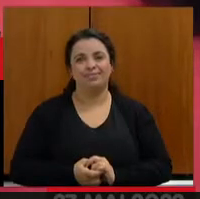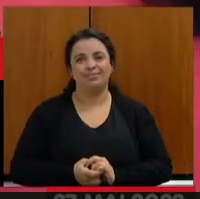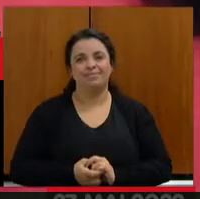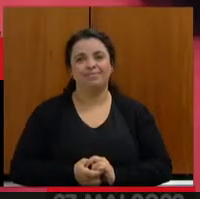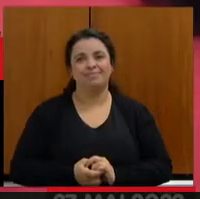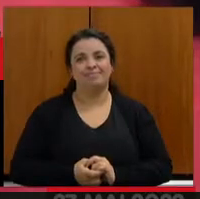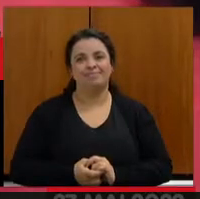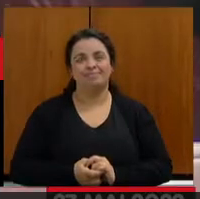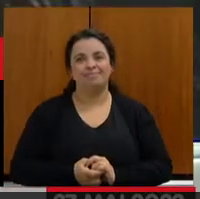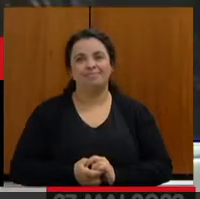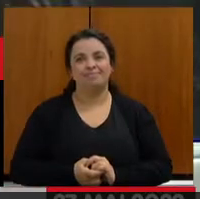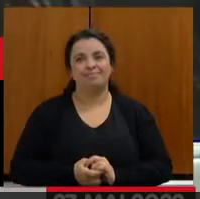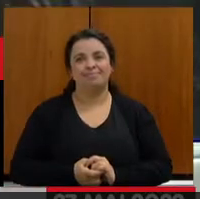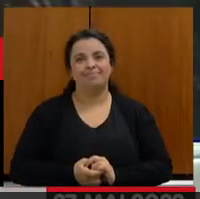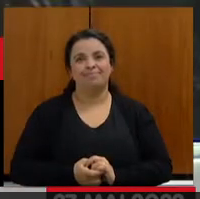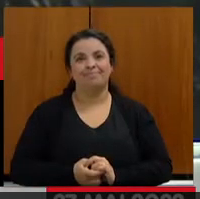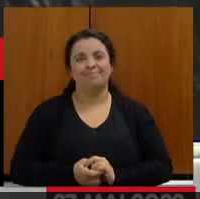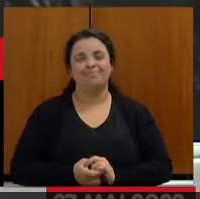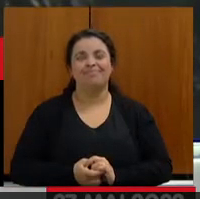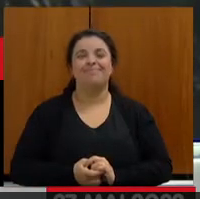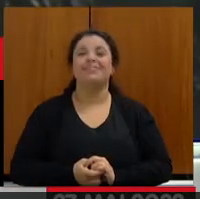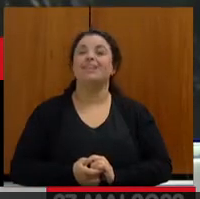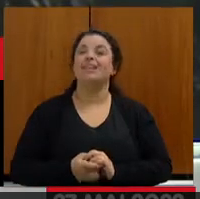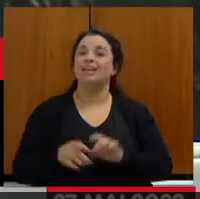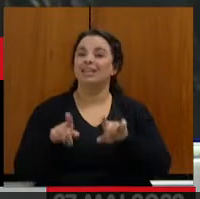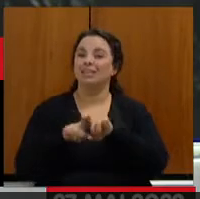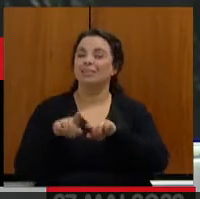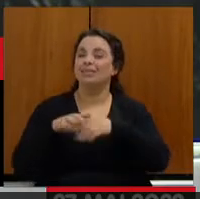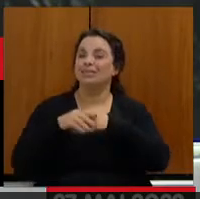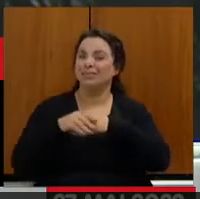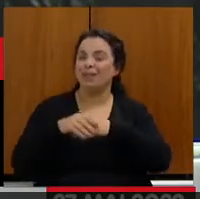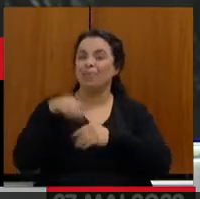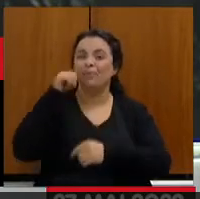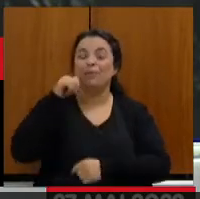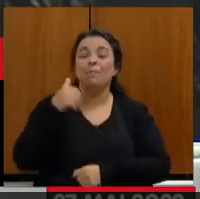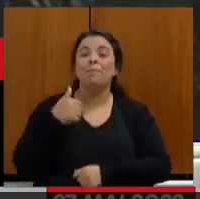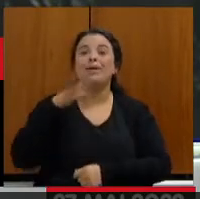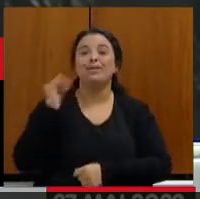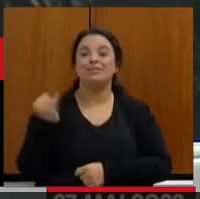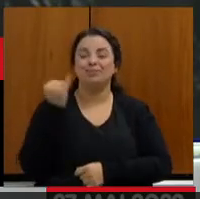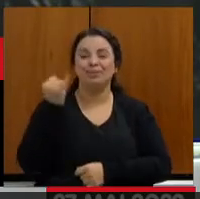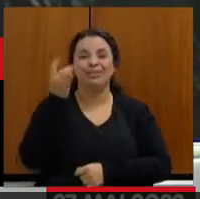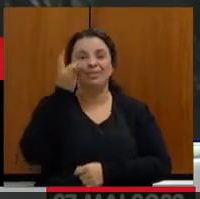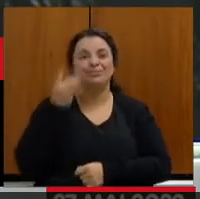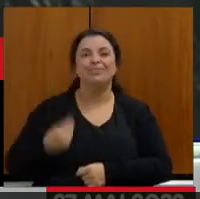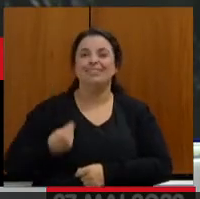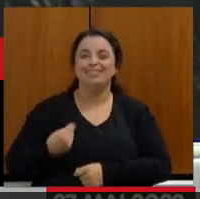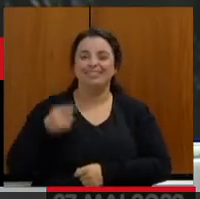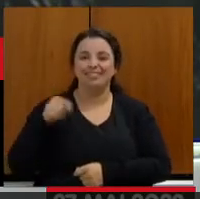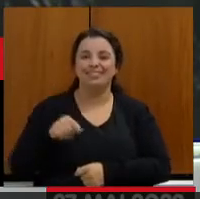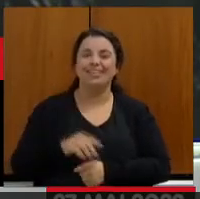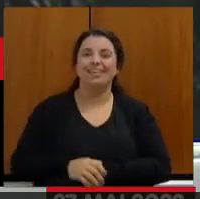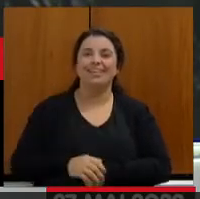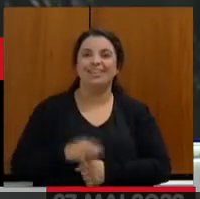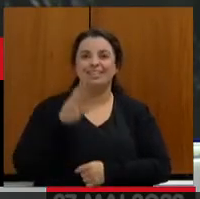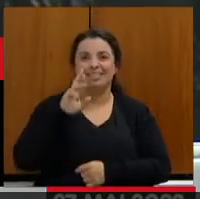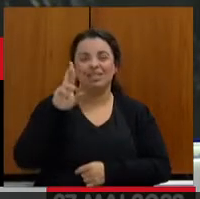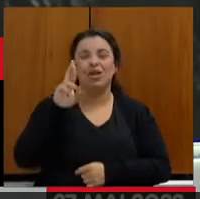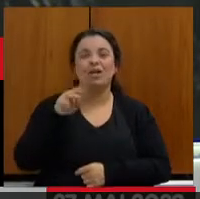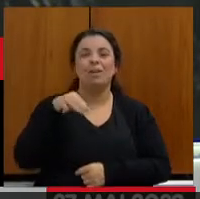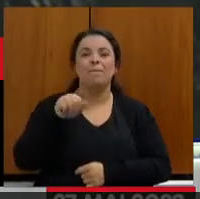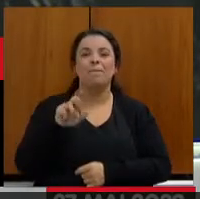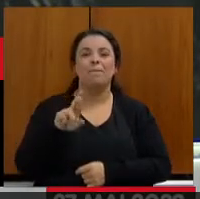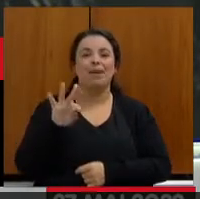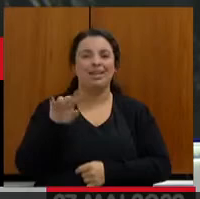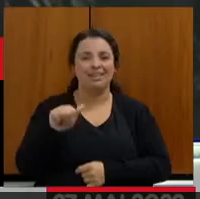eu vou quebrar o protocolo aqui e sal dá uma das mulheres mais importantes presença que hoje na plenário senhora Marta Célia Siqueira